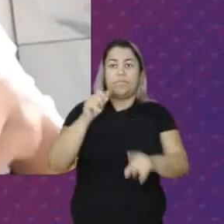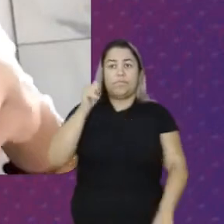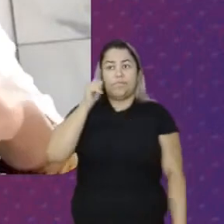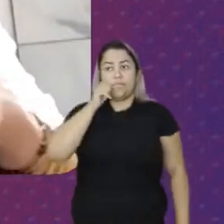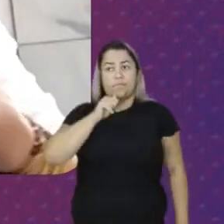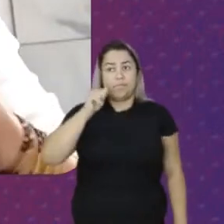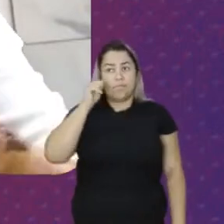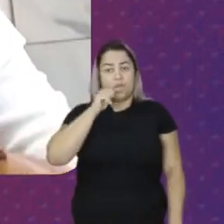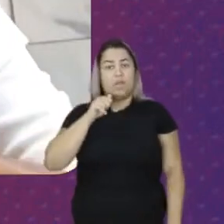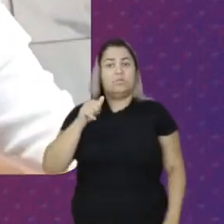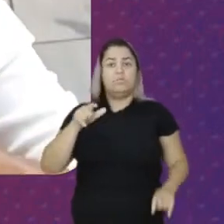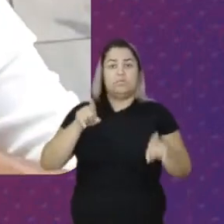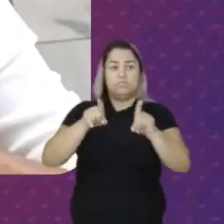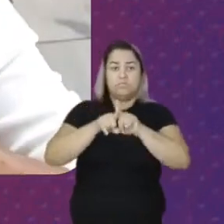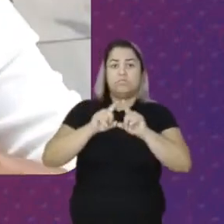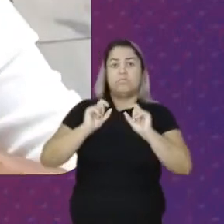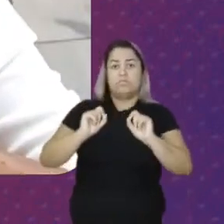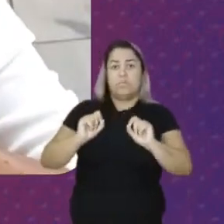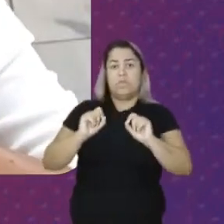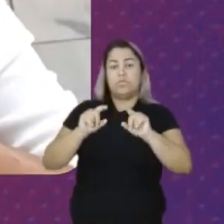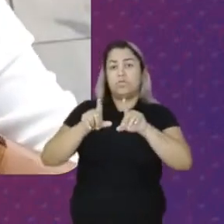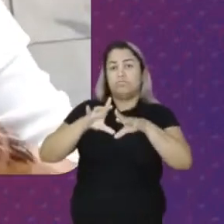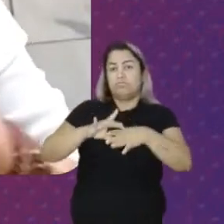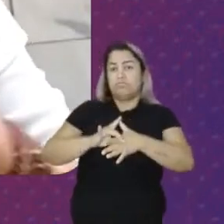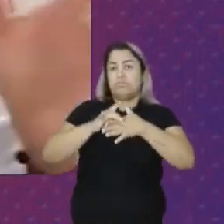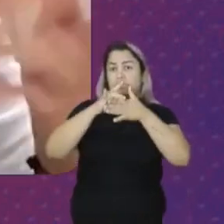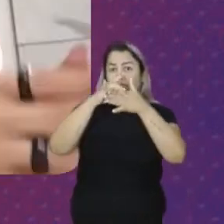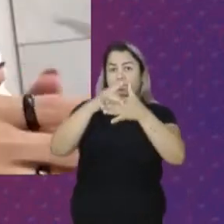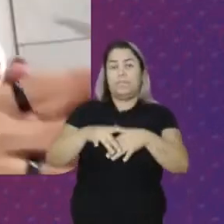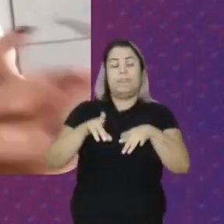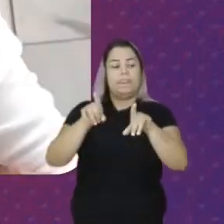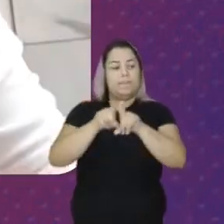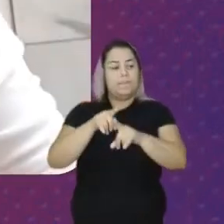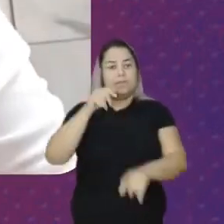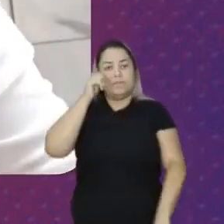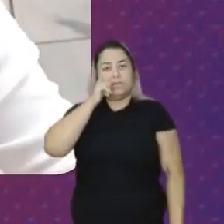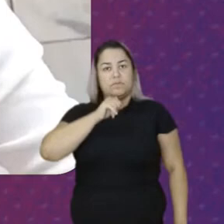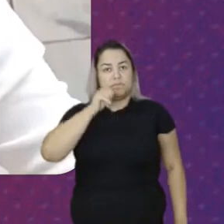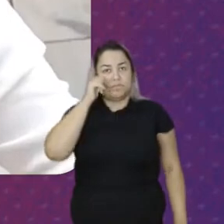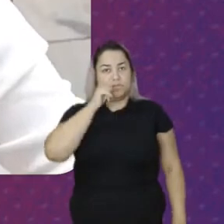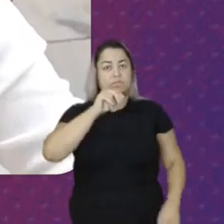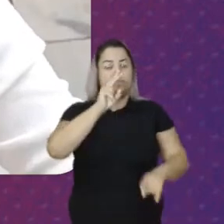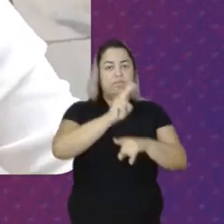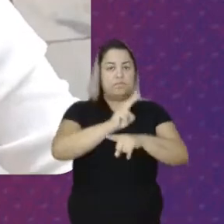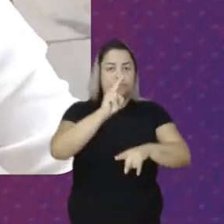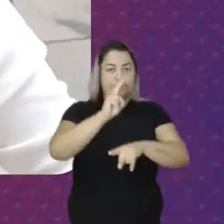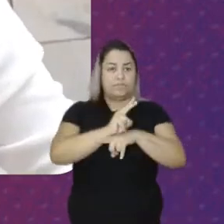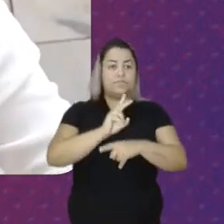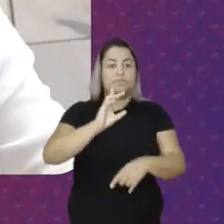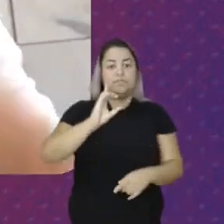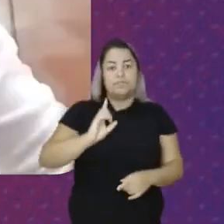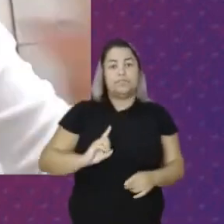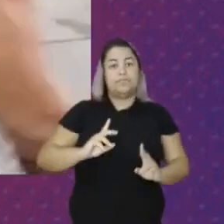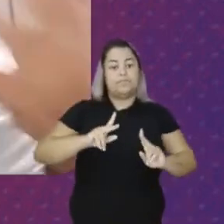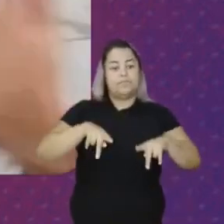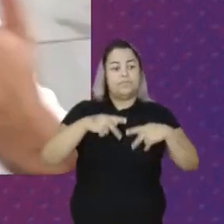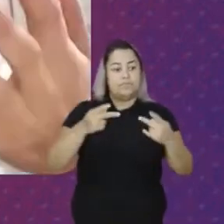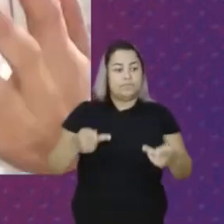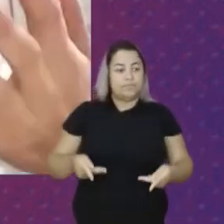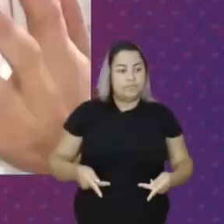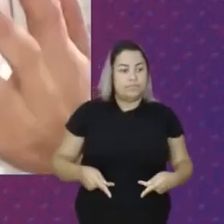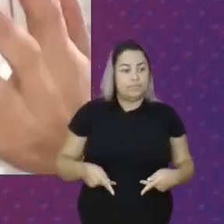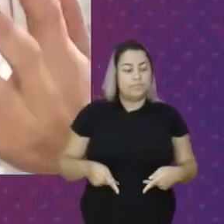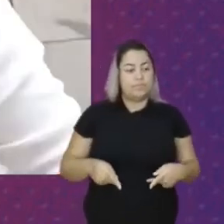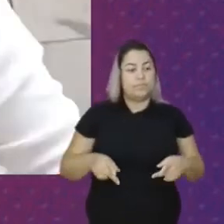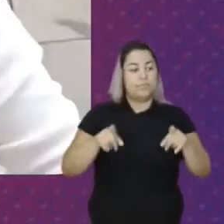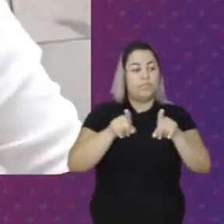sofrendo ameaça nos seus espaços de liderança também são mulheres defensoras de direitos humanos. E as coisas